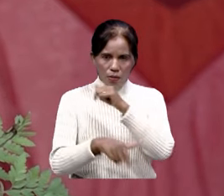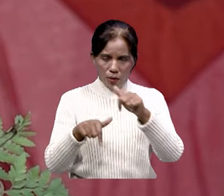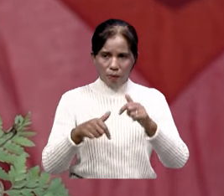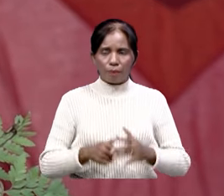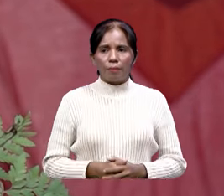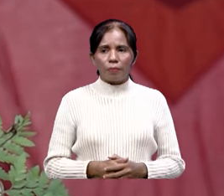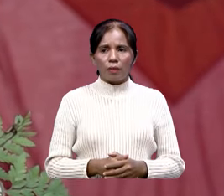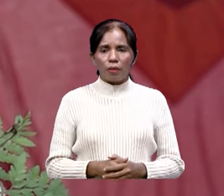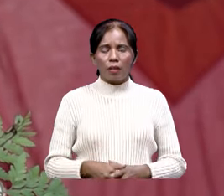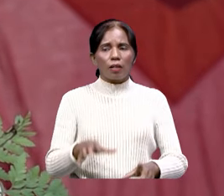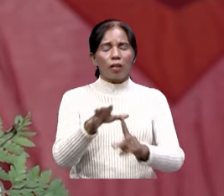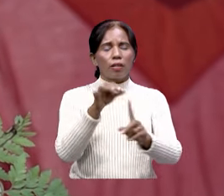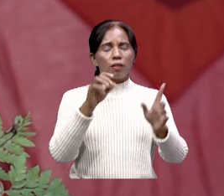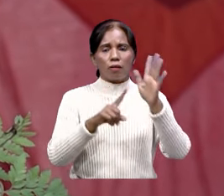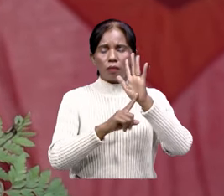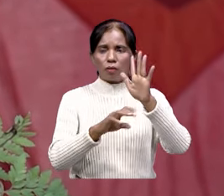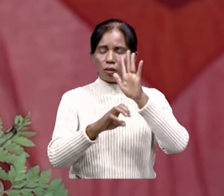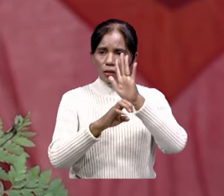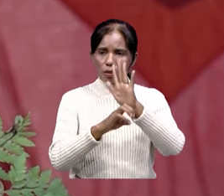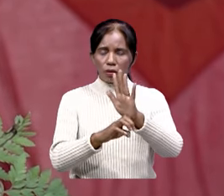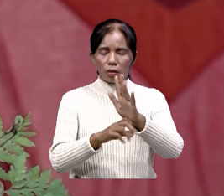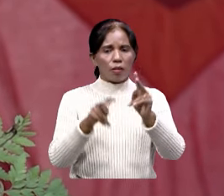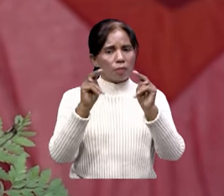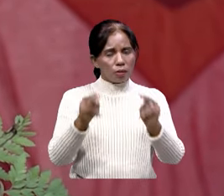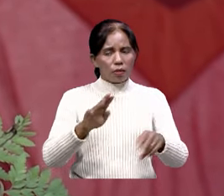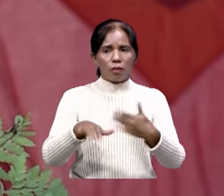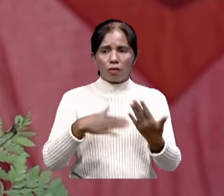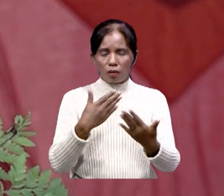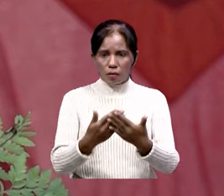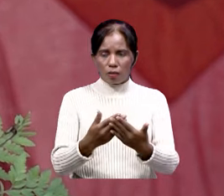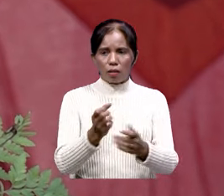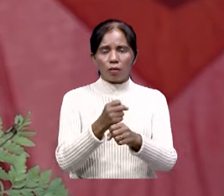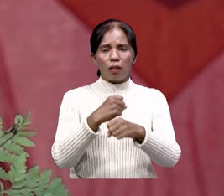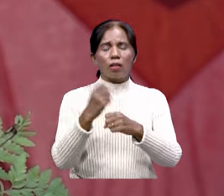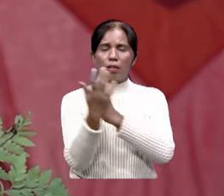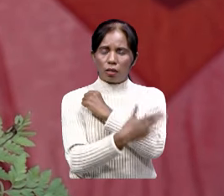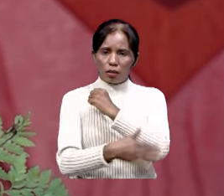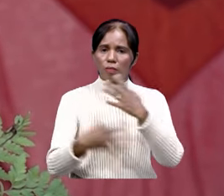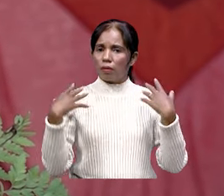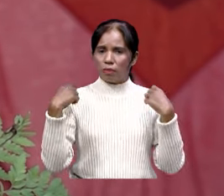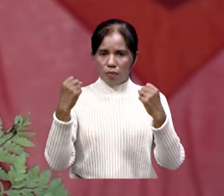Eles são verdadeiros exemplos do que é necessário para construir uma nação forte,